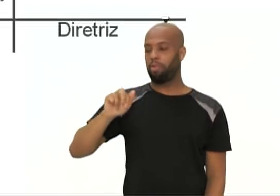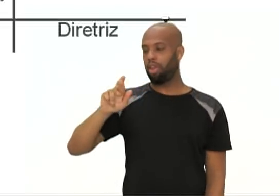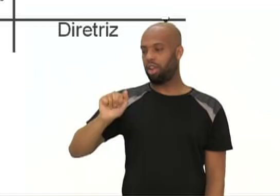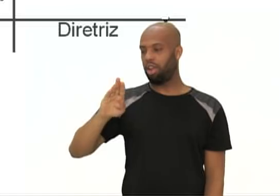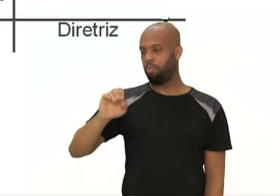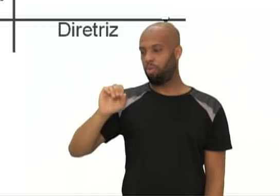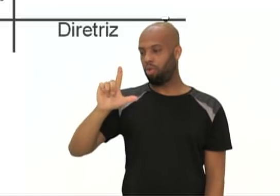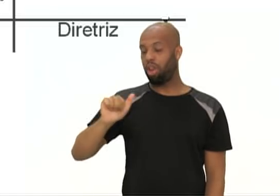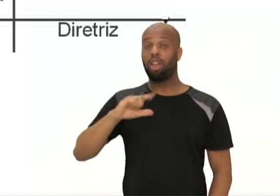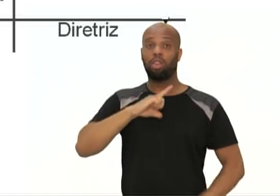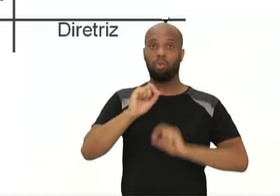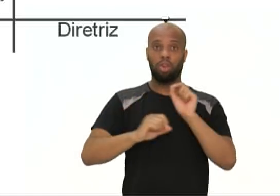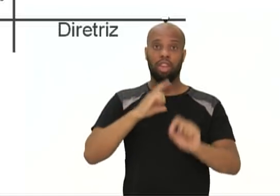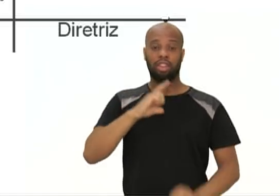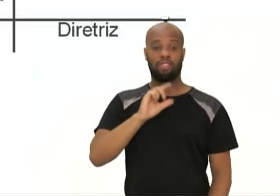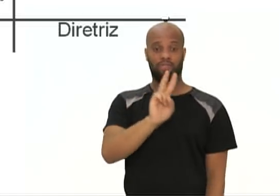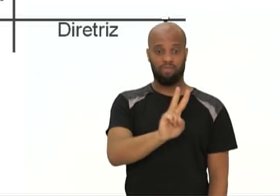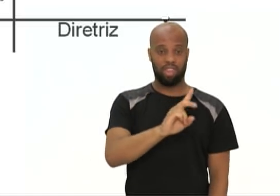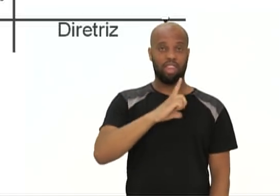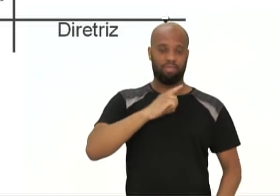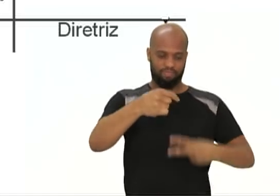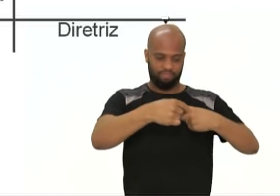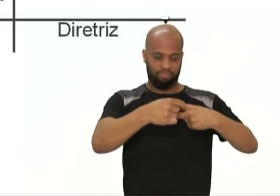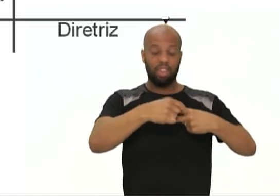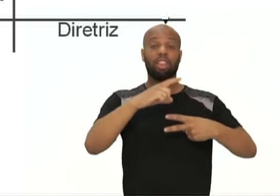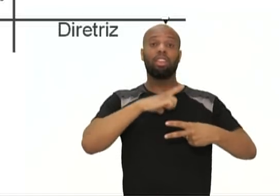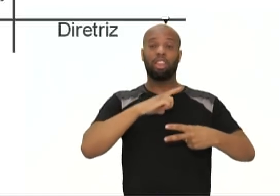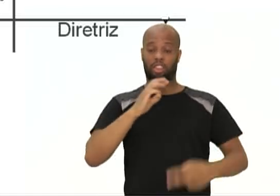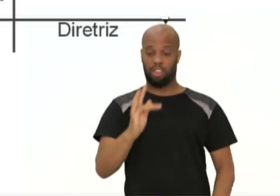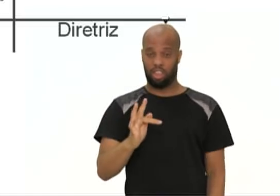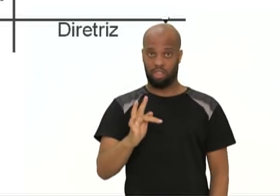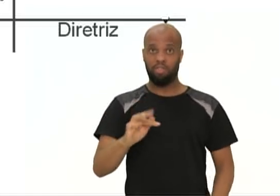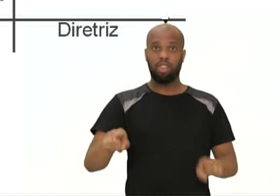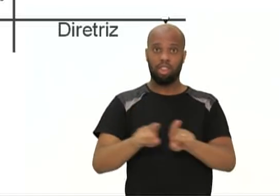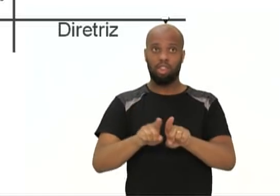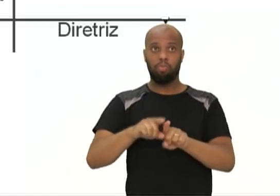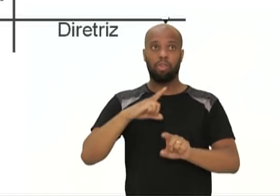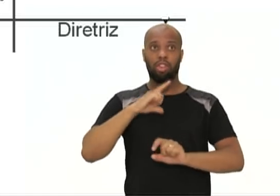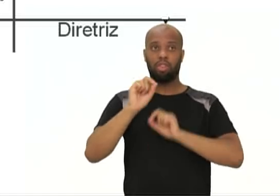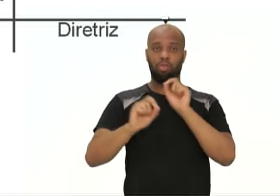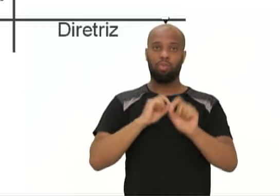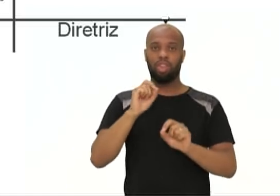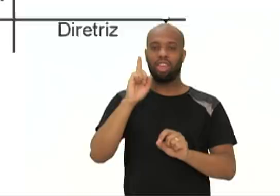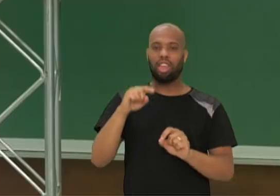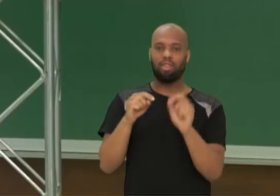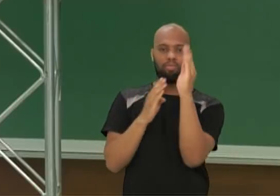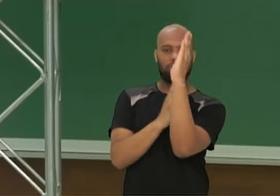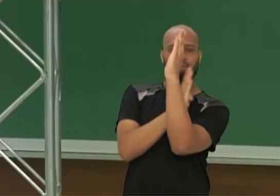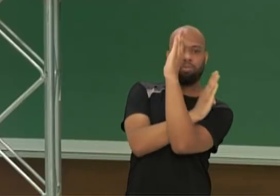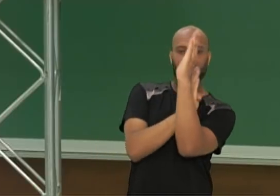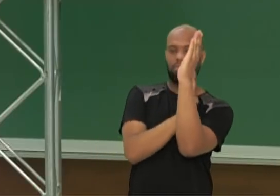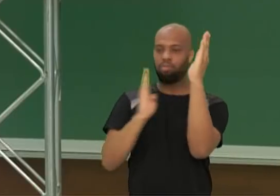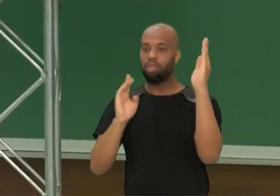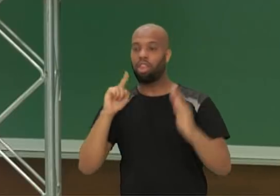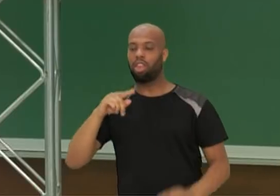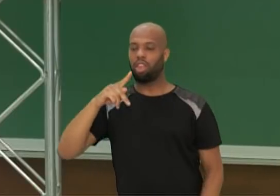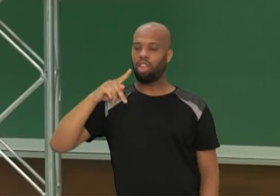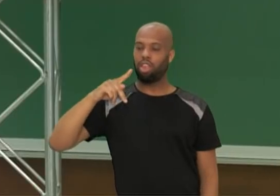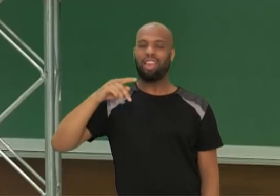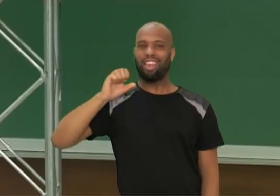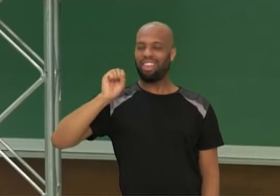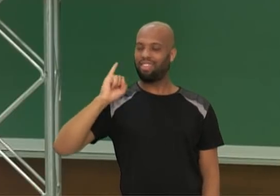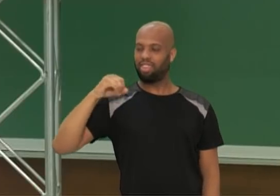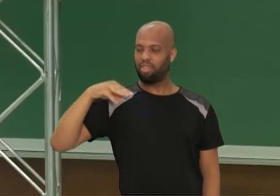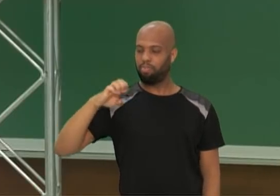vértice, o foco, o eixo de simetria que passa pelo foco e também pelo vértice, que